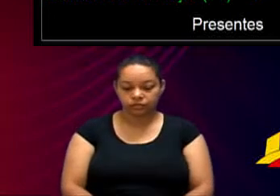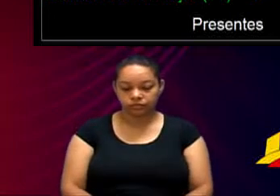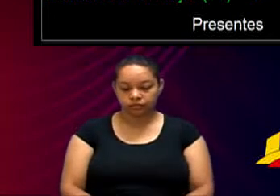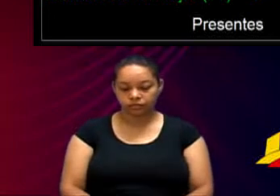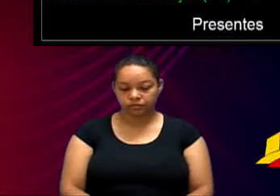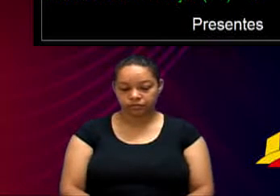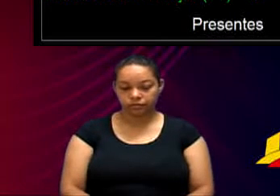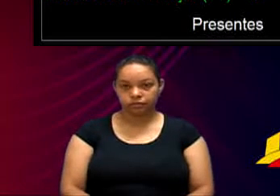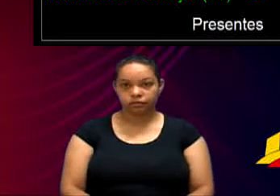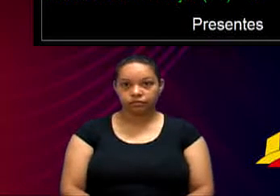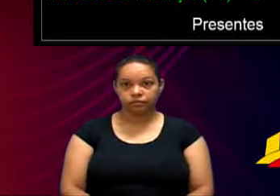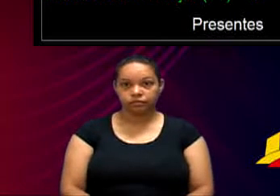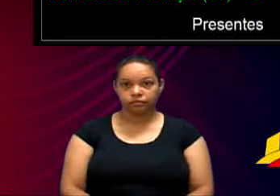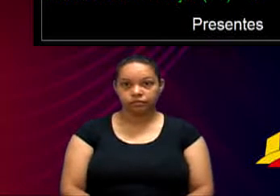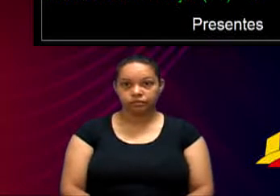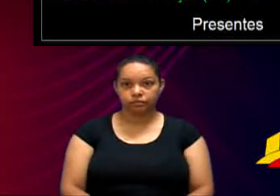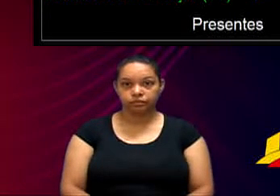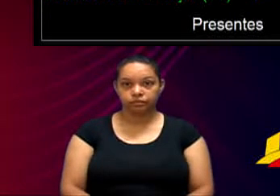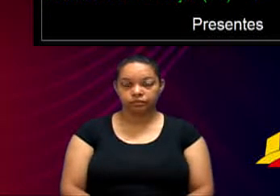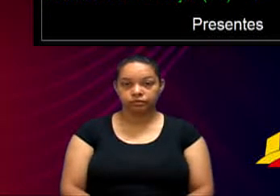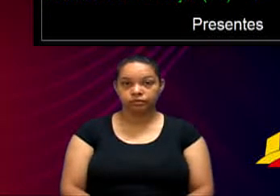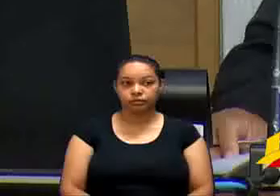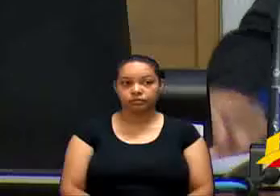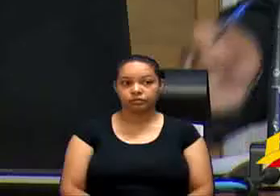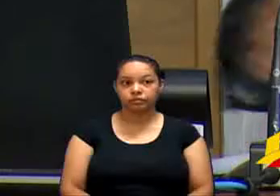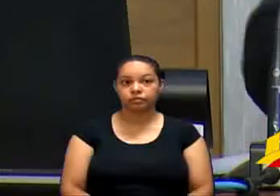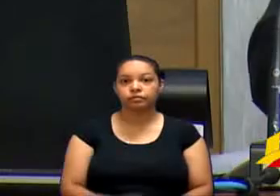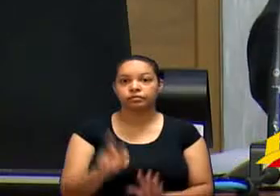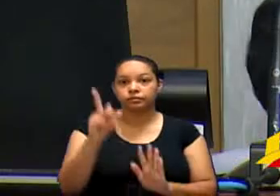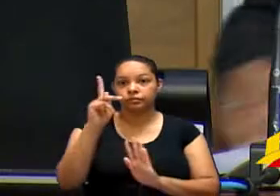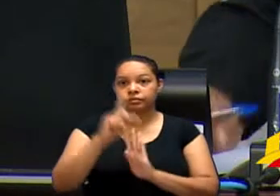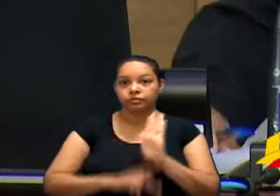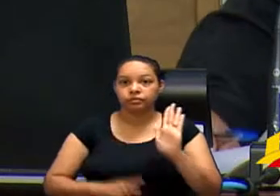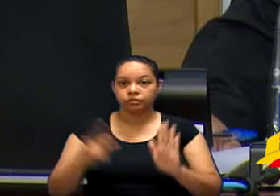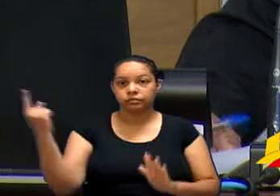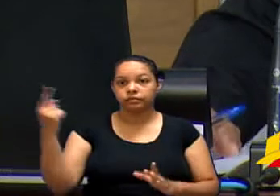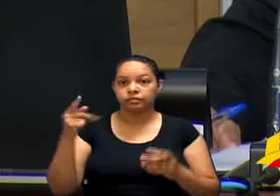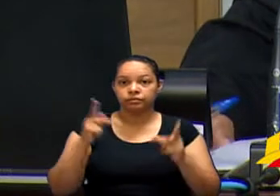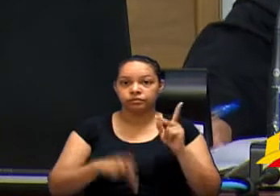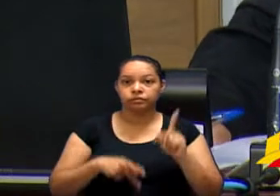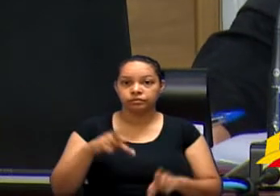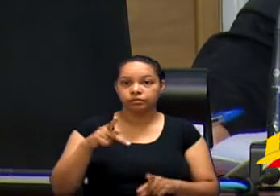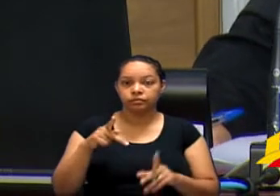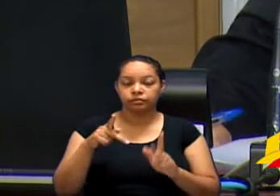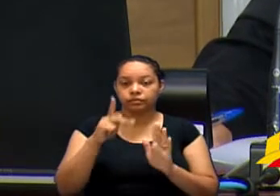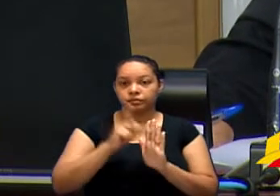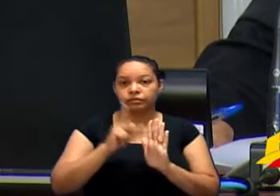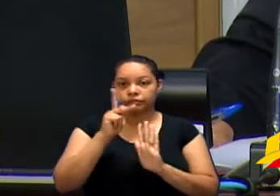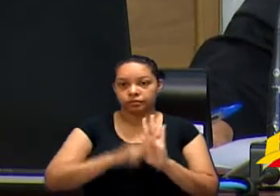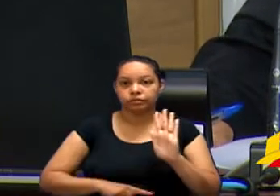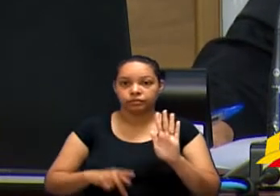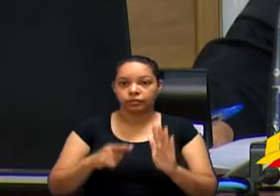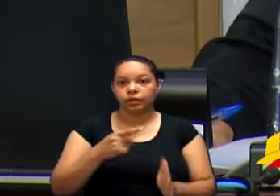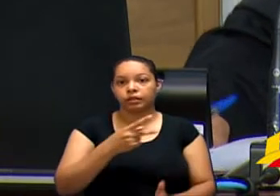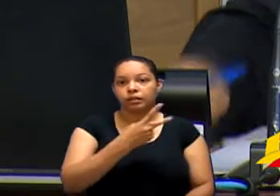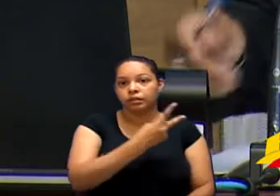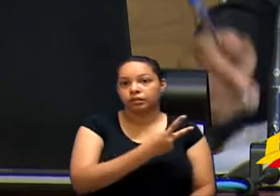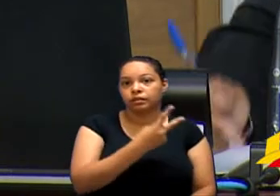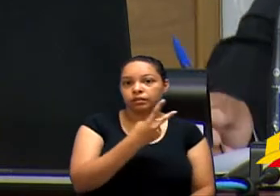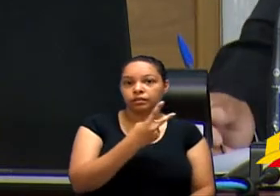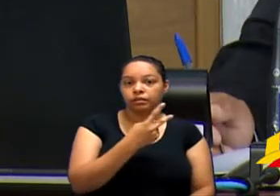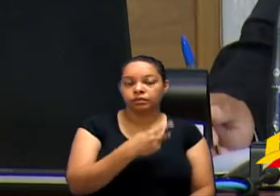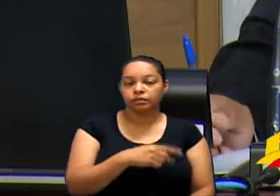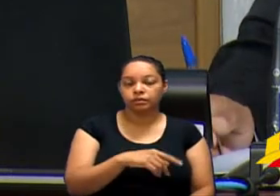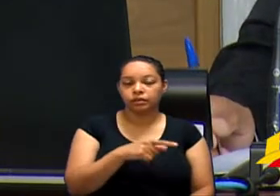aprovado projeto em primeira discussão é o projeto de lei 15022 do vereador Rodrigo